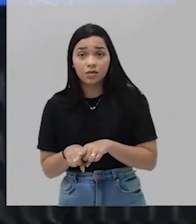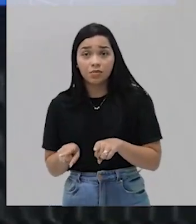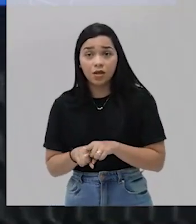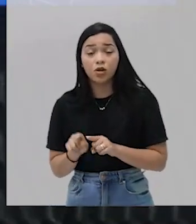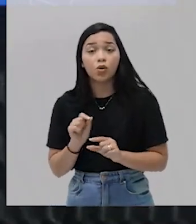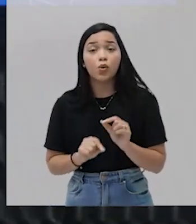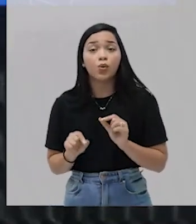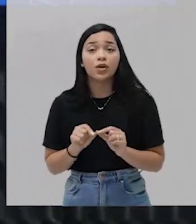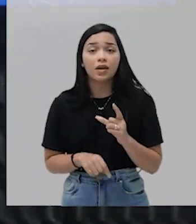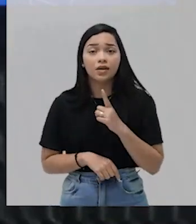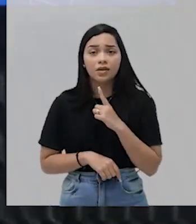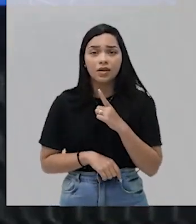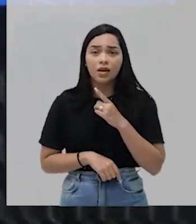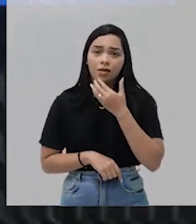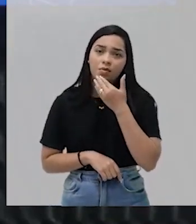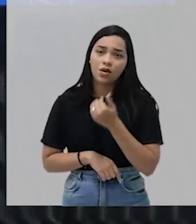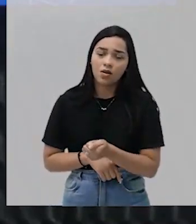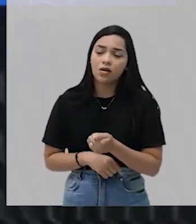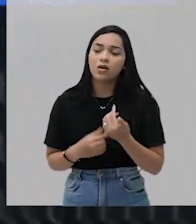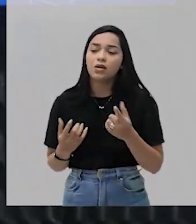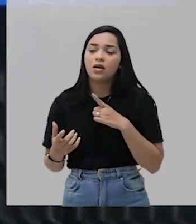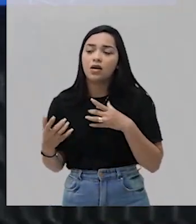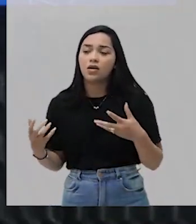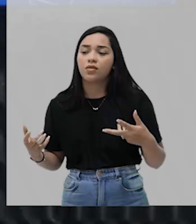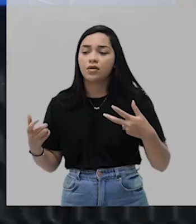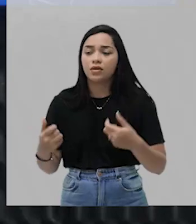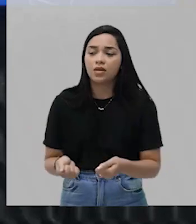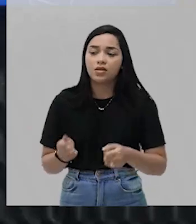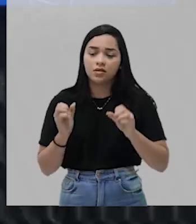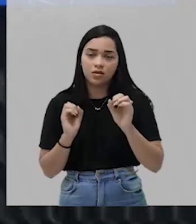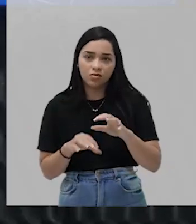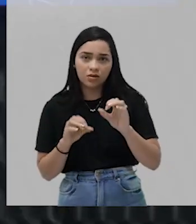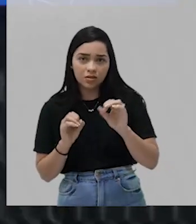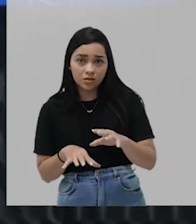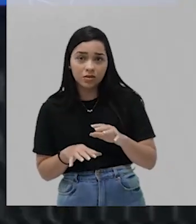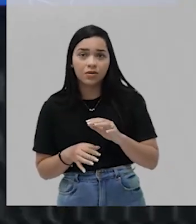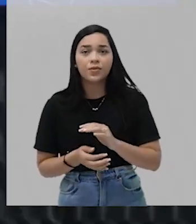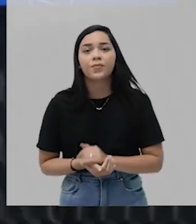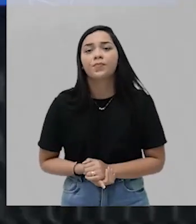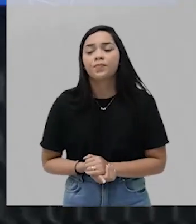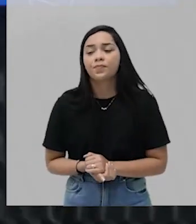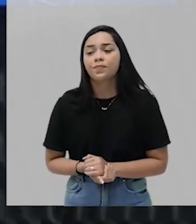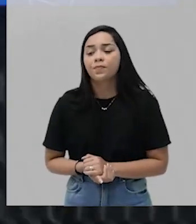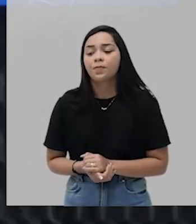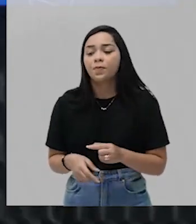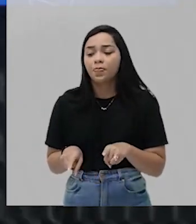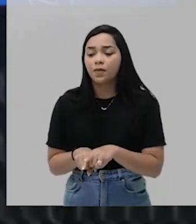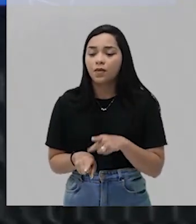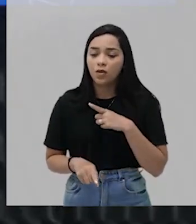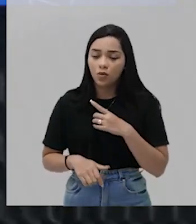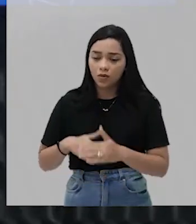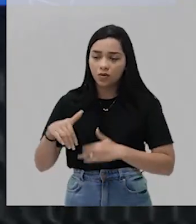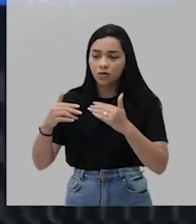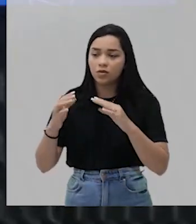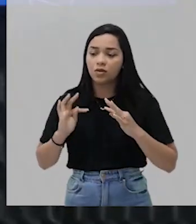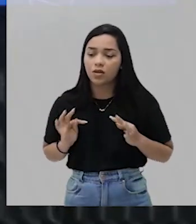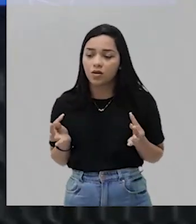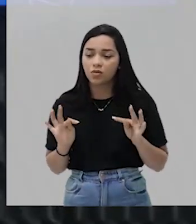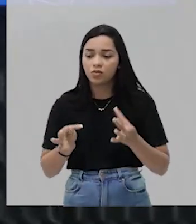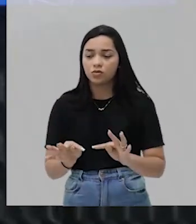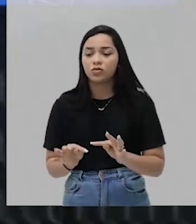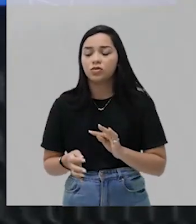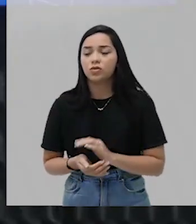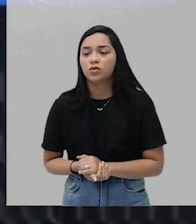preciso se melhorar ainda mais a qualidade da educação, o desenvolvimento da